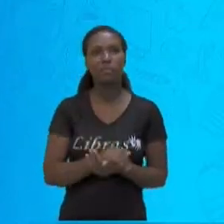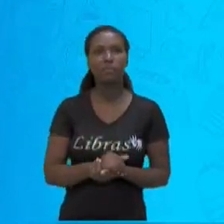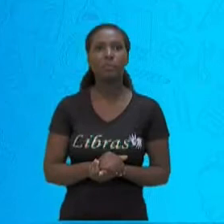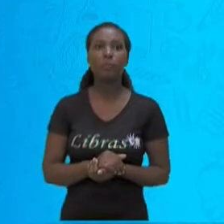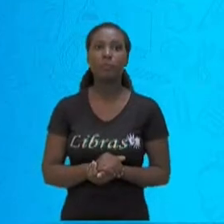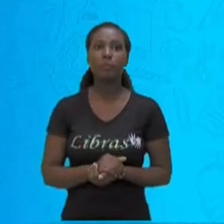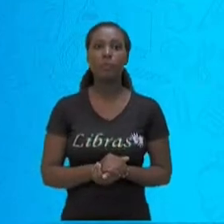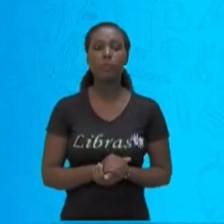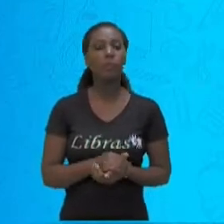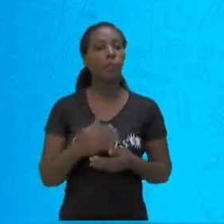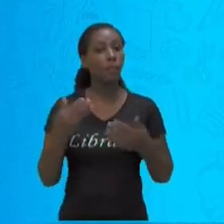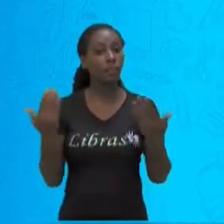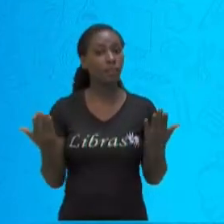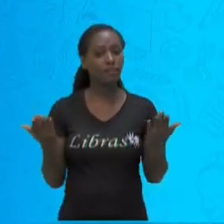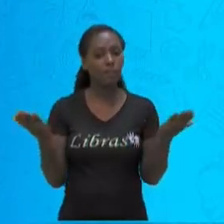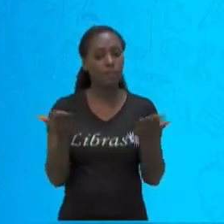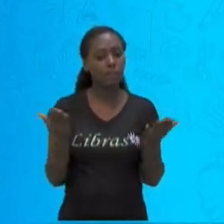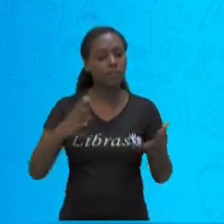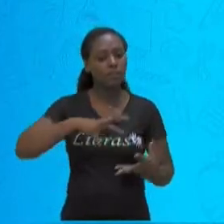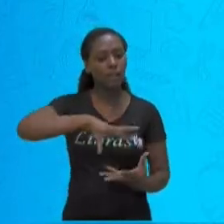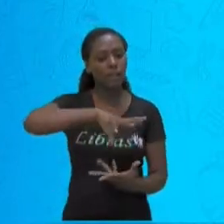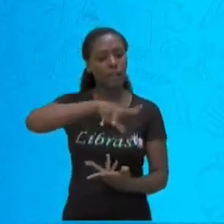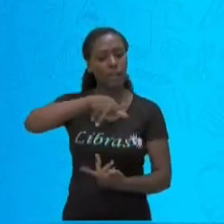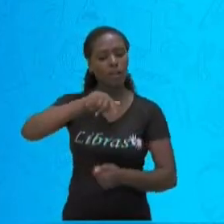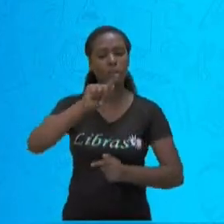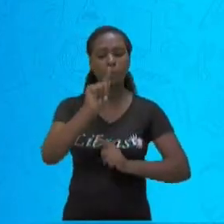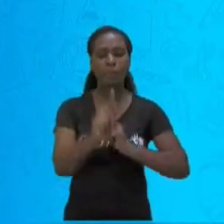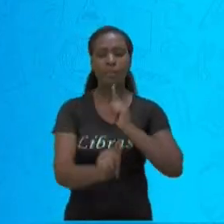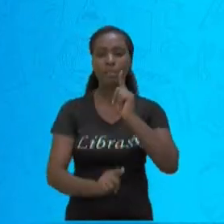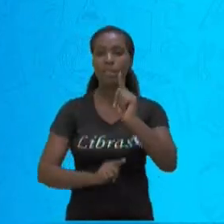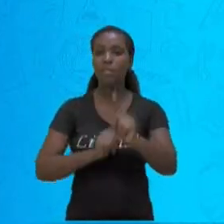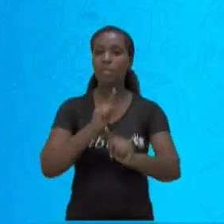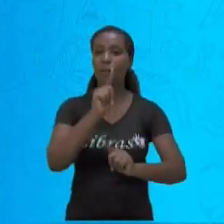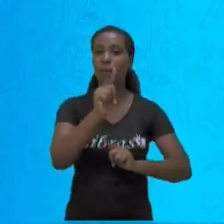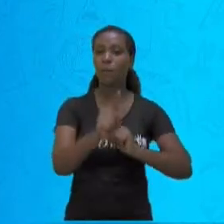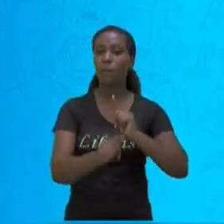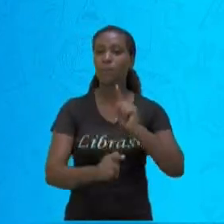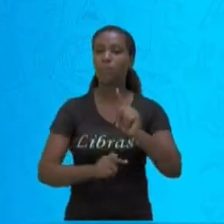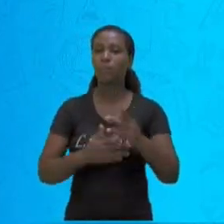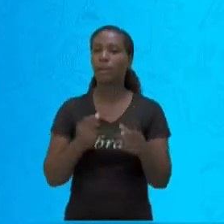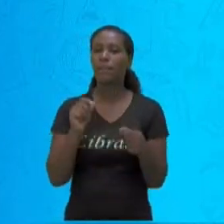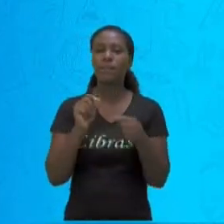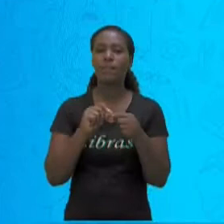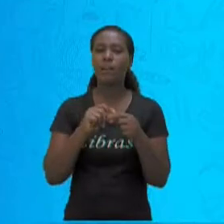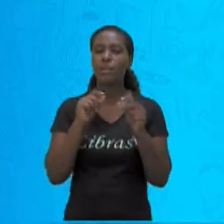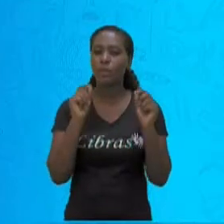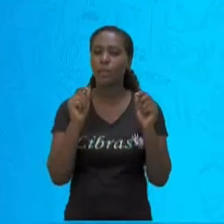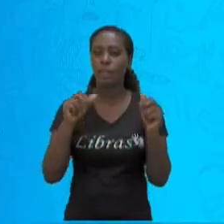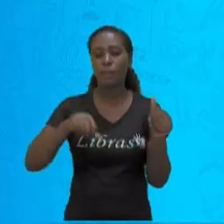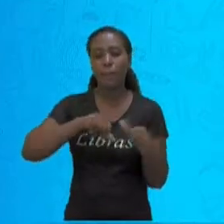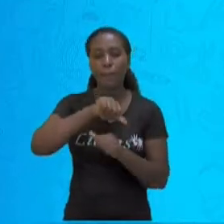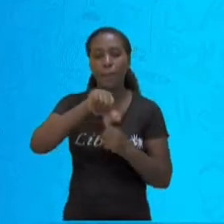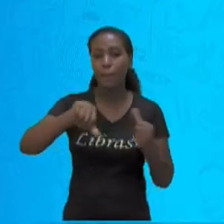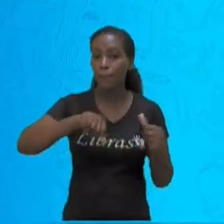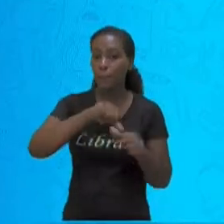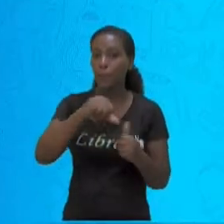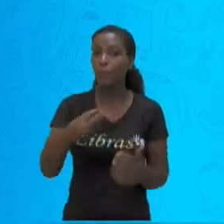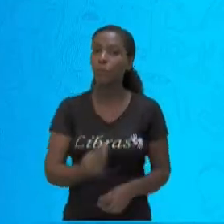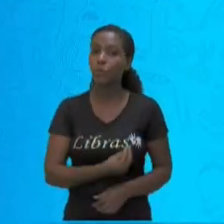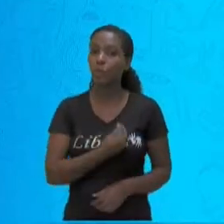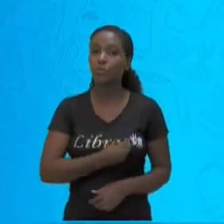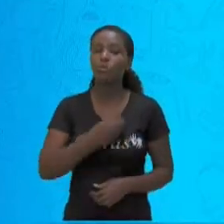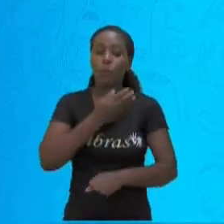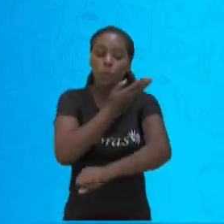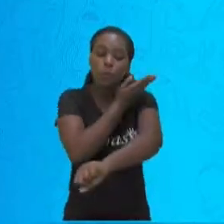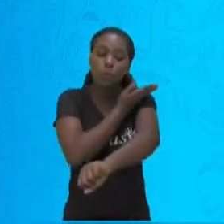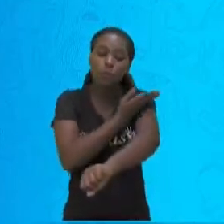hoje a globalização mexe com toda essa nossa vivência, com os nossos